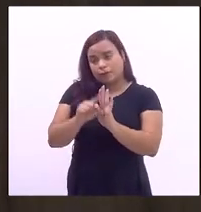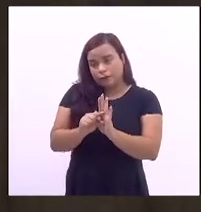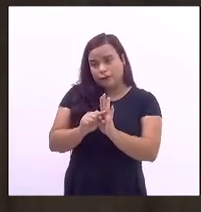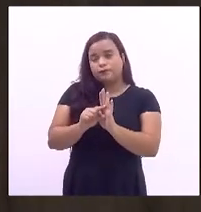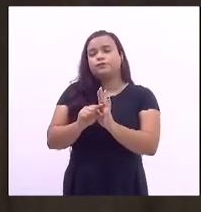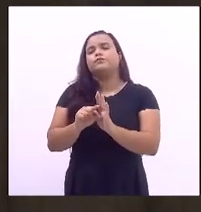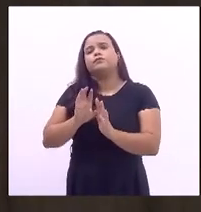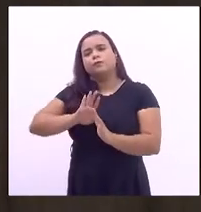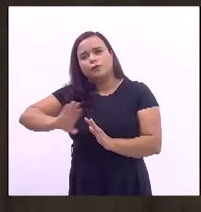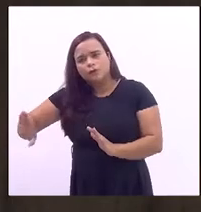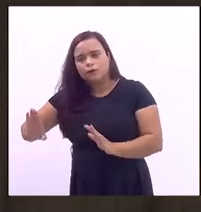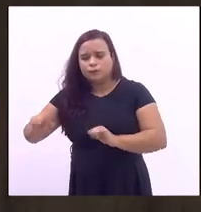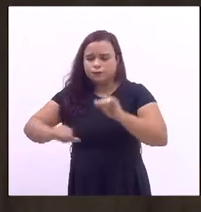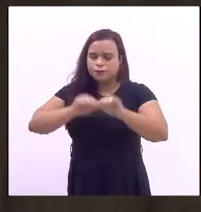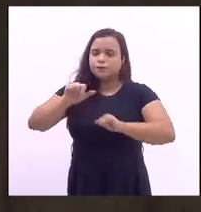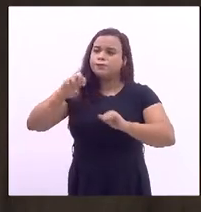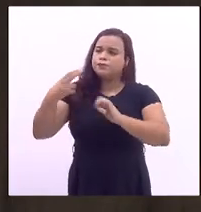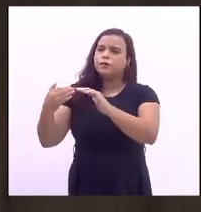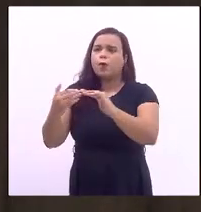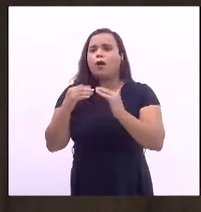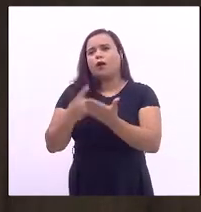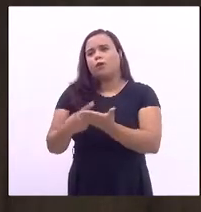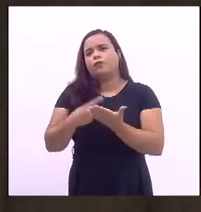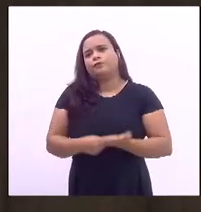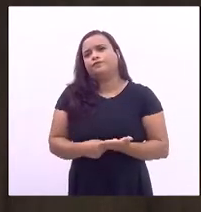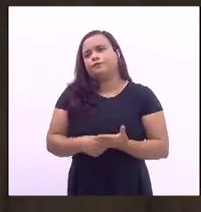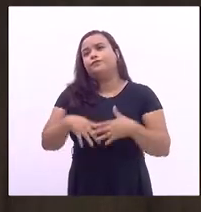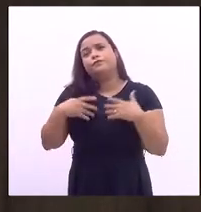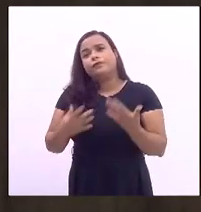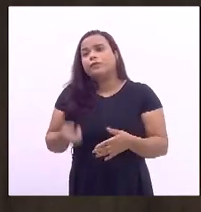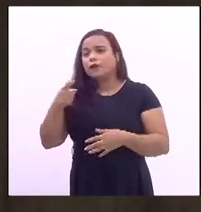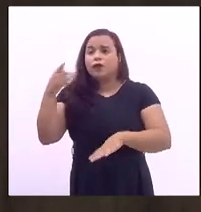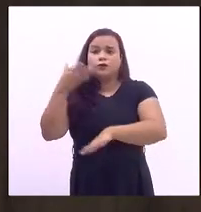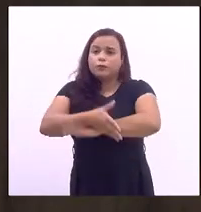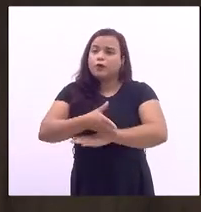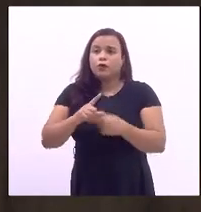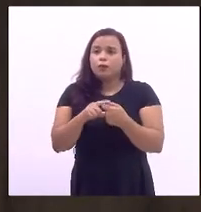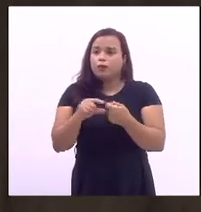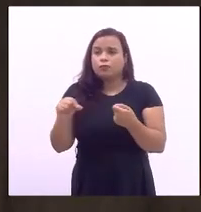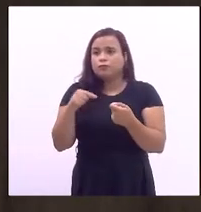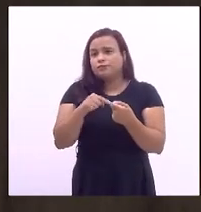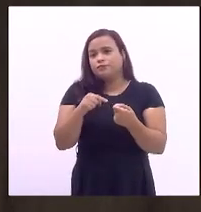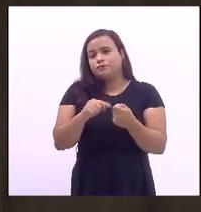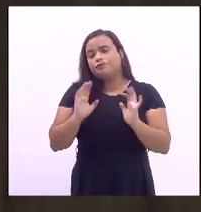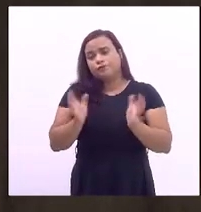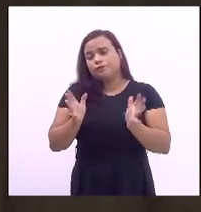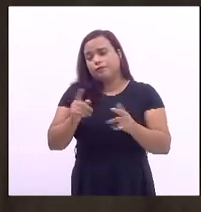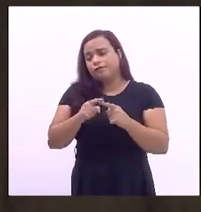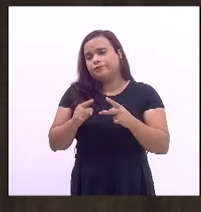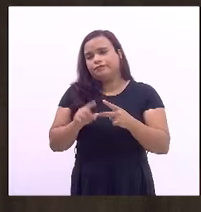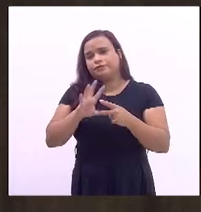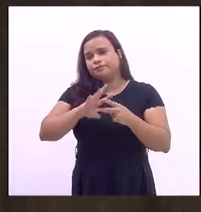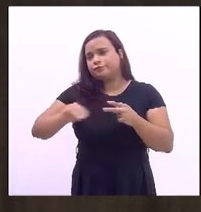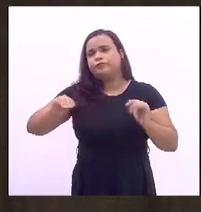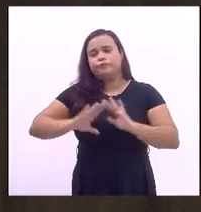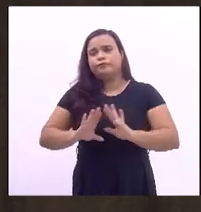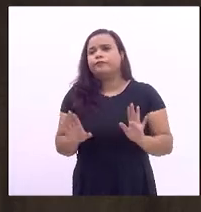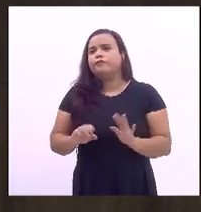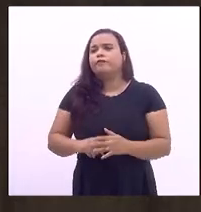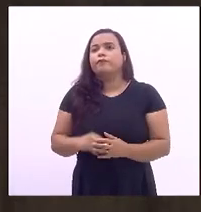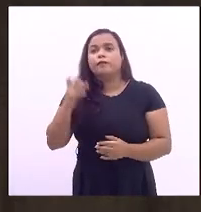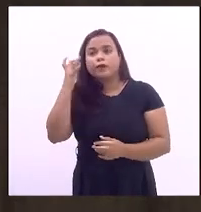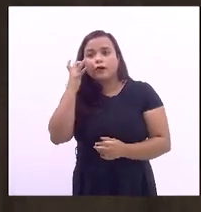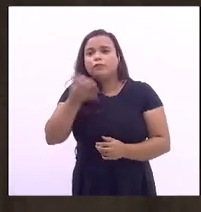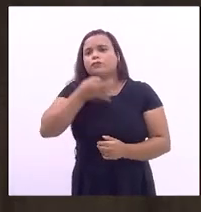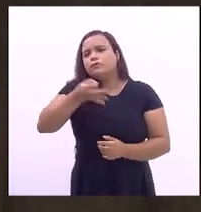Anistia tão assim posto superado superado essas duas questões acham